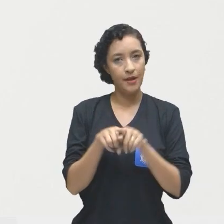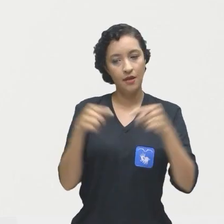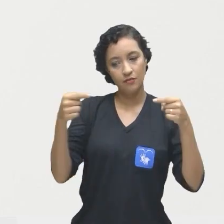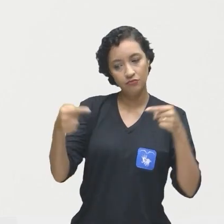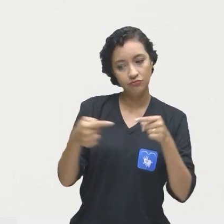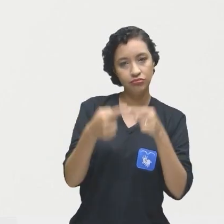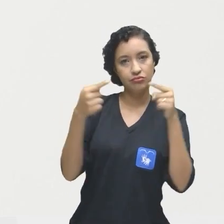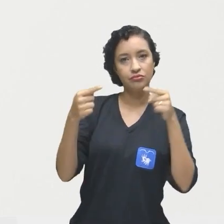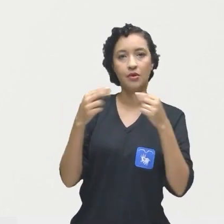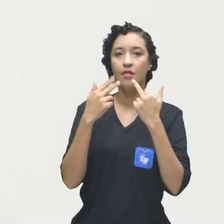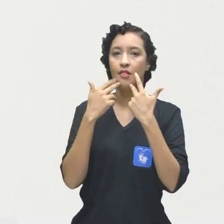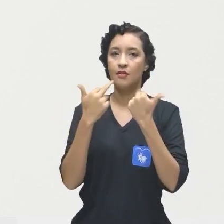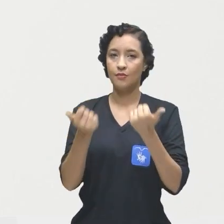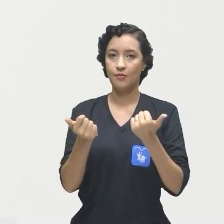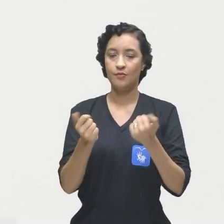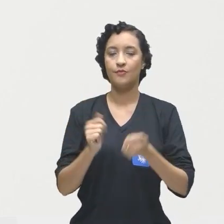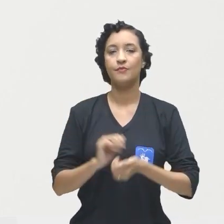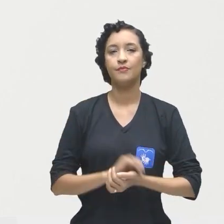que